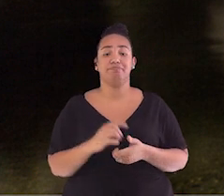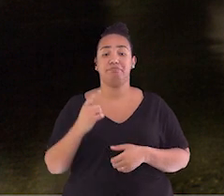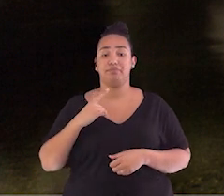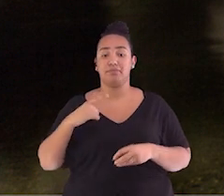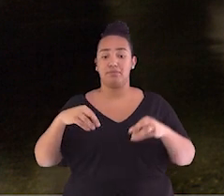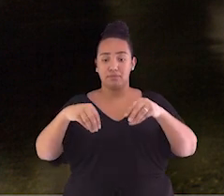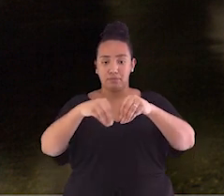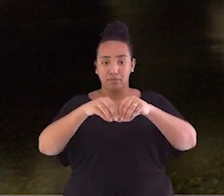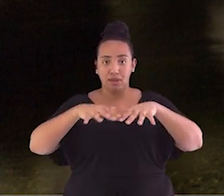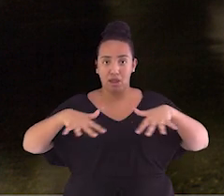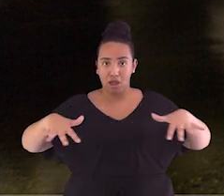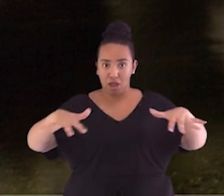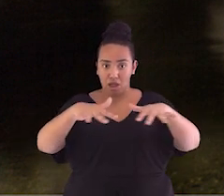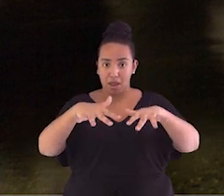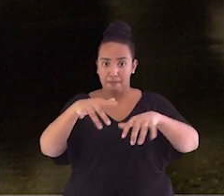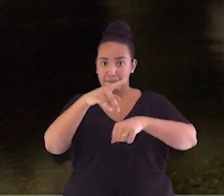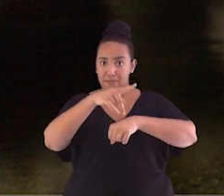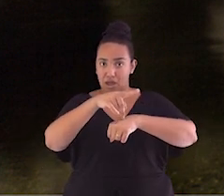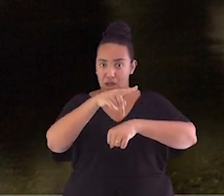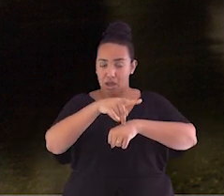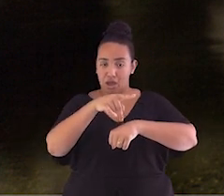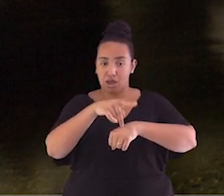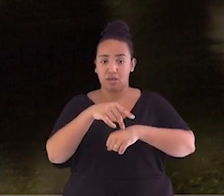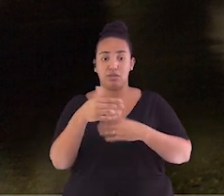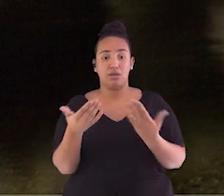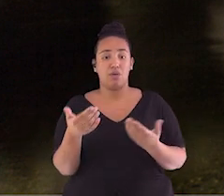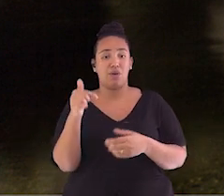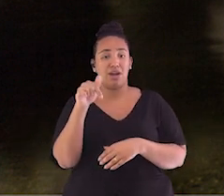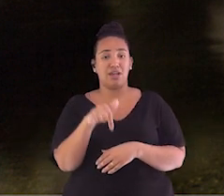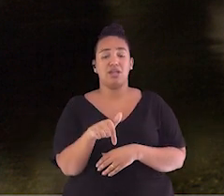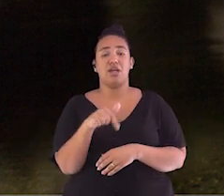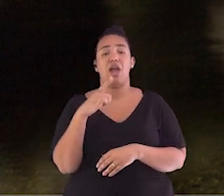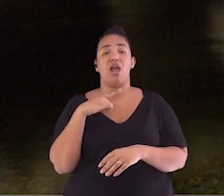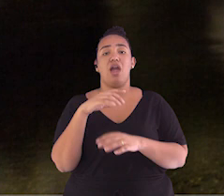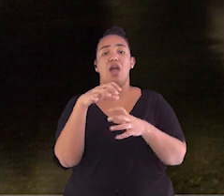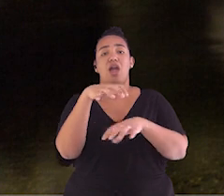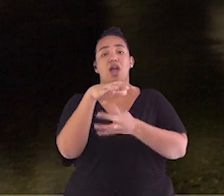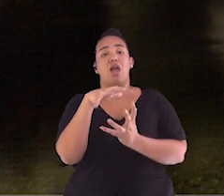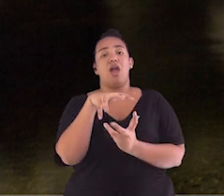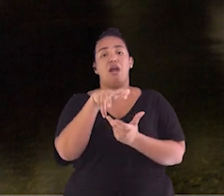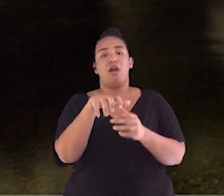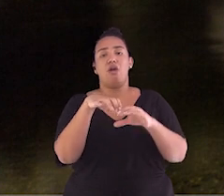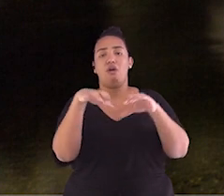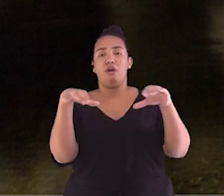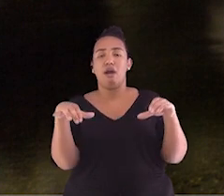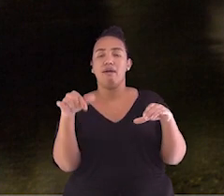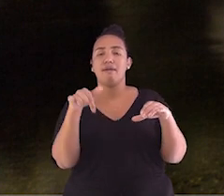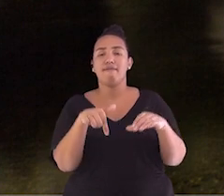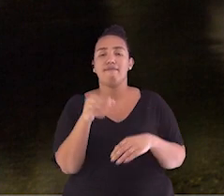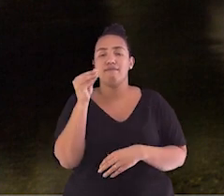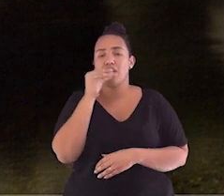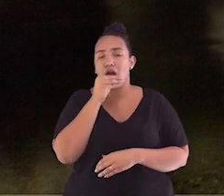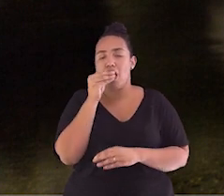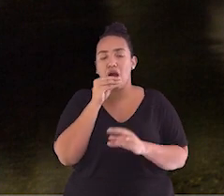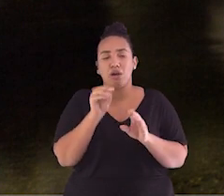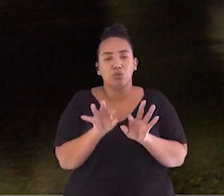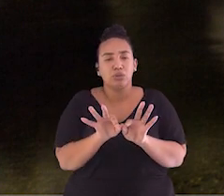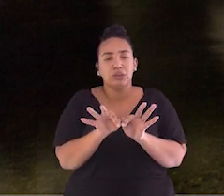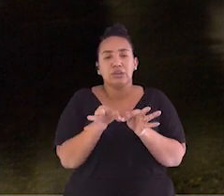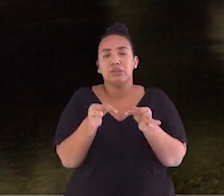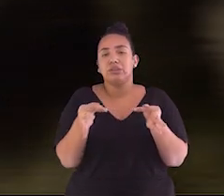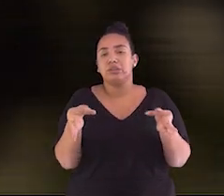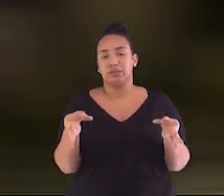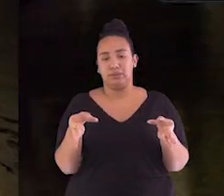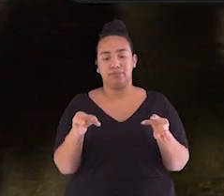sedimentares. No geral, são ecossistemas frágeis, tá? Eles são frágeis e delicados devido à sua